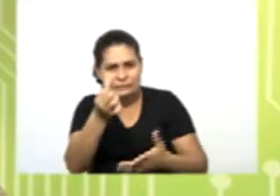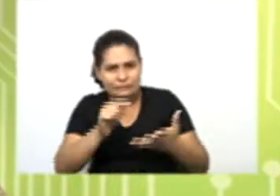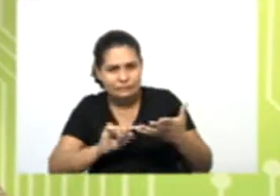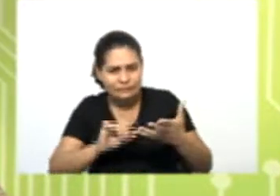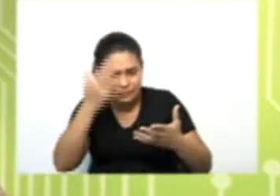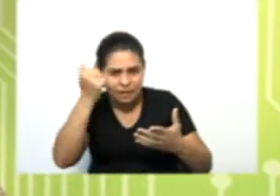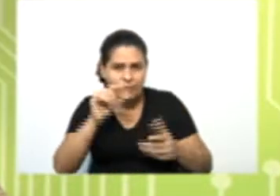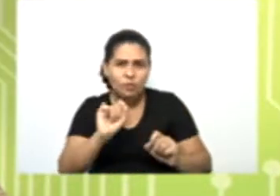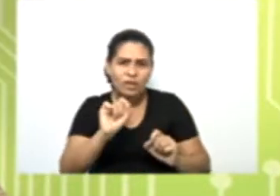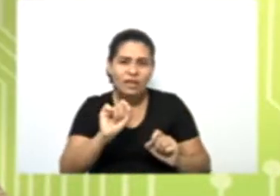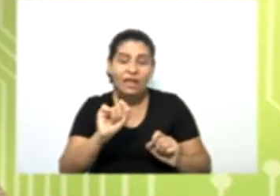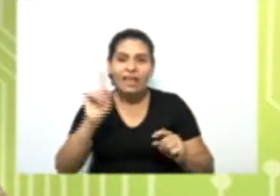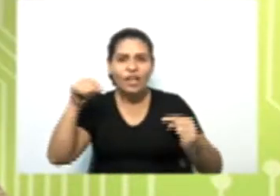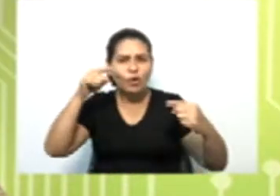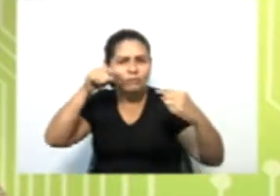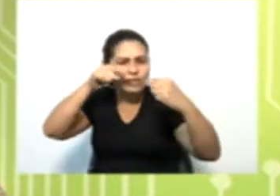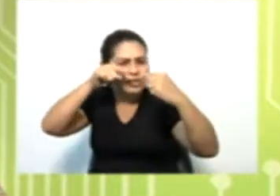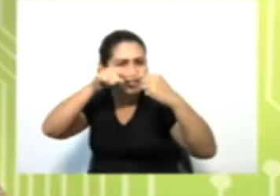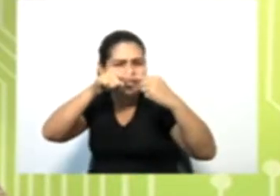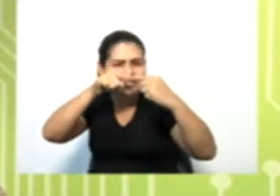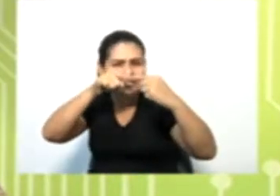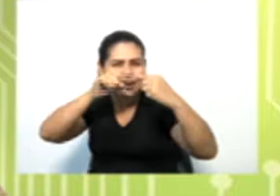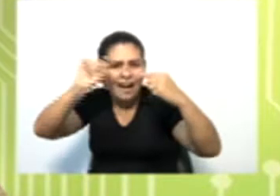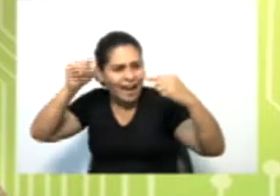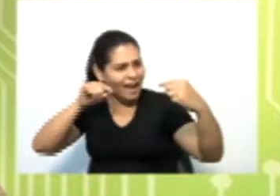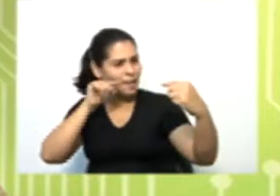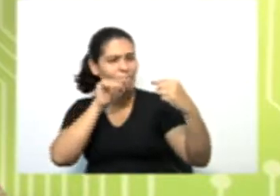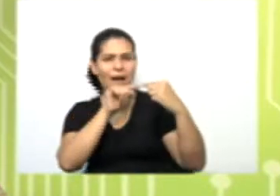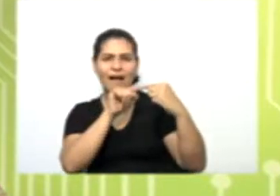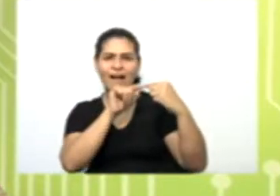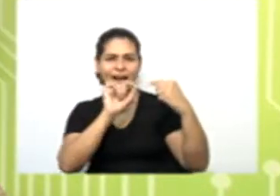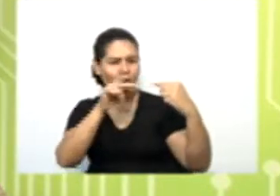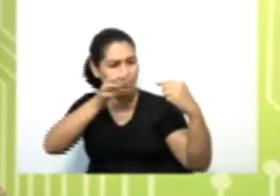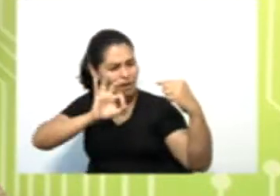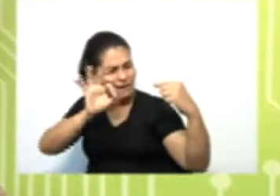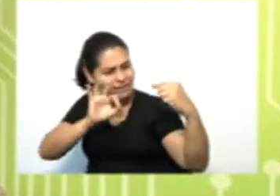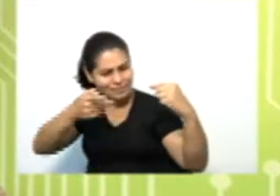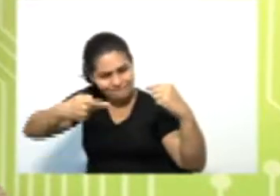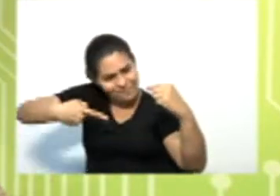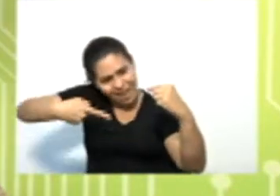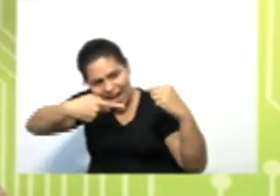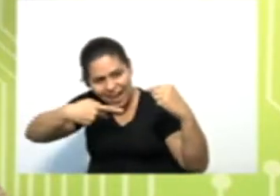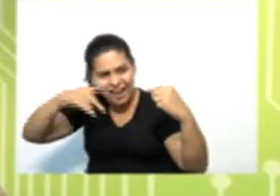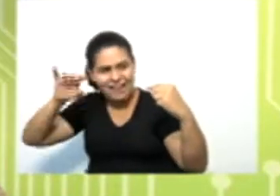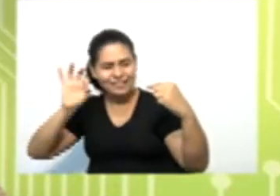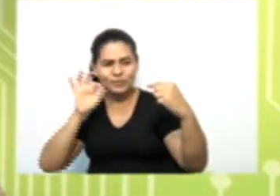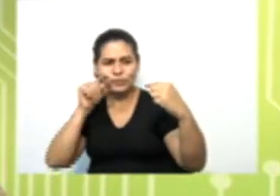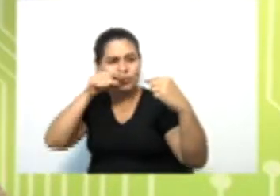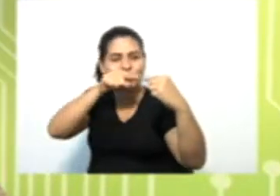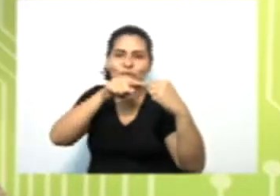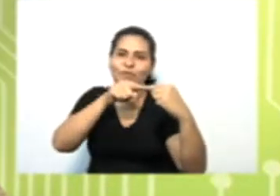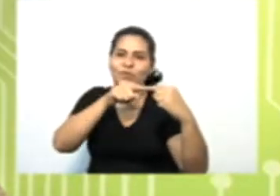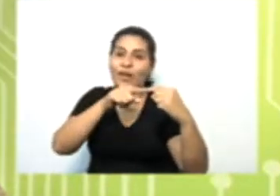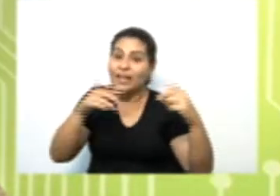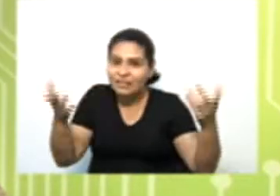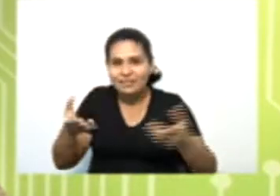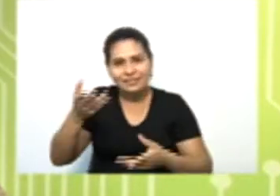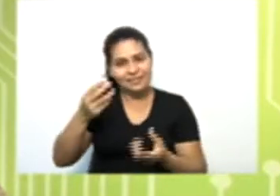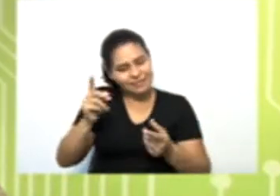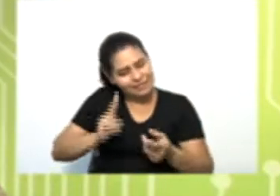é? É ter um propósito de vida, é planejar a sua vida lá para frente, como nós temos falado aqui